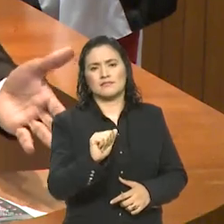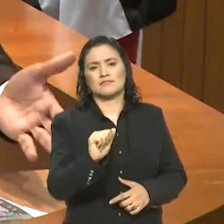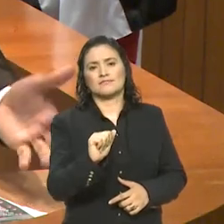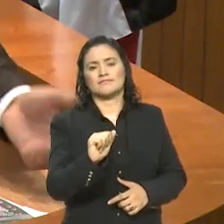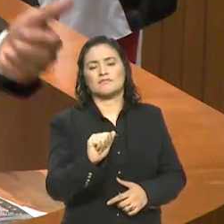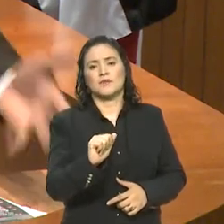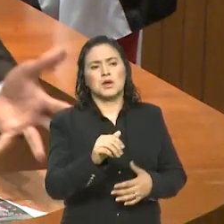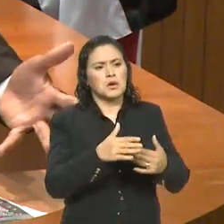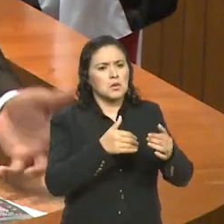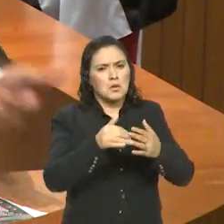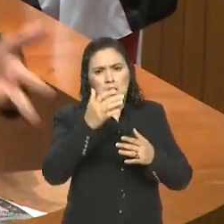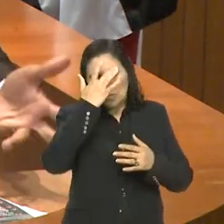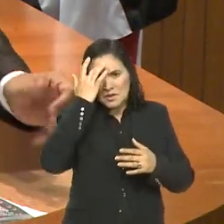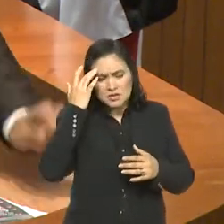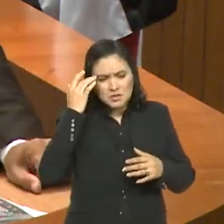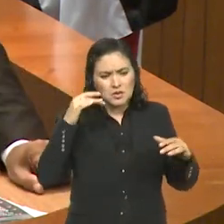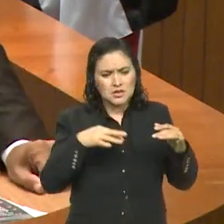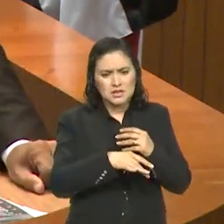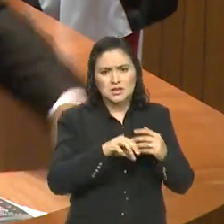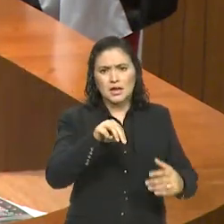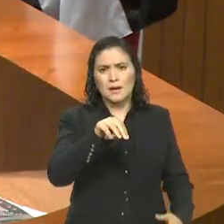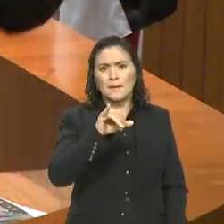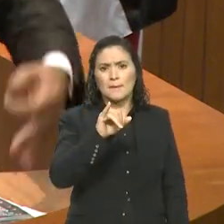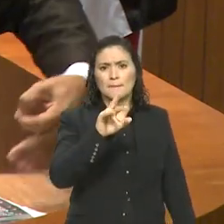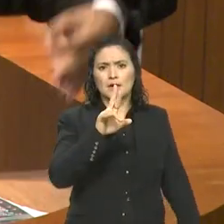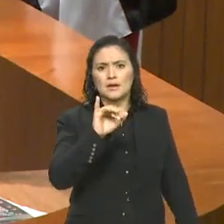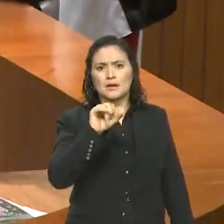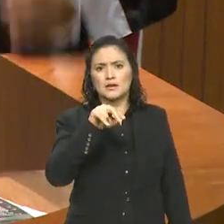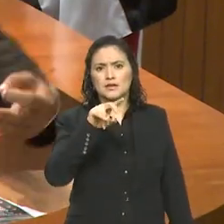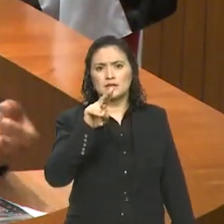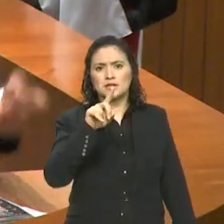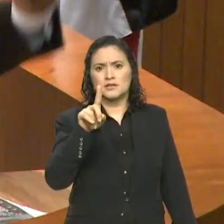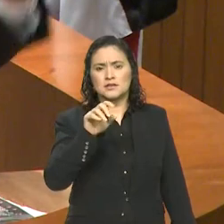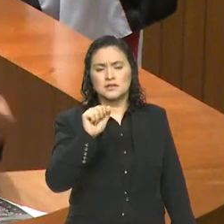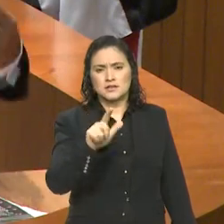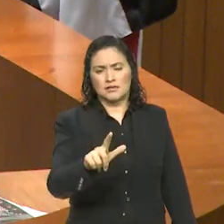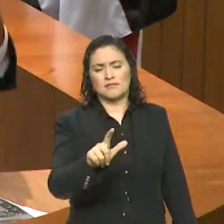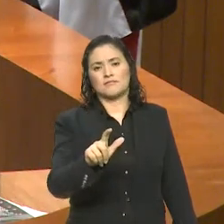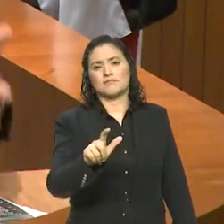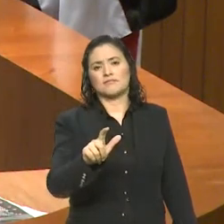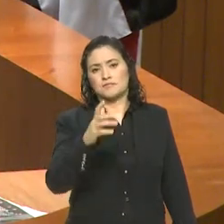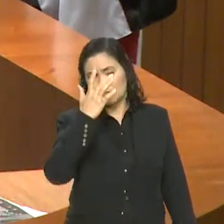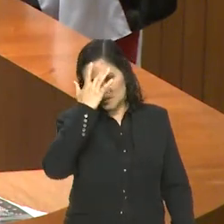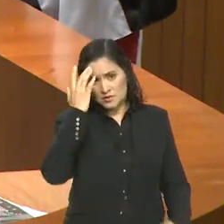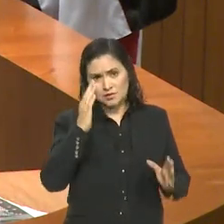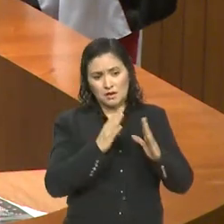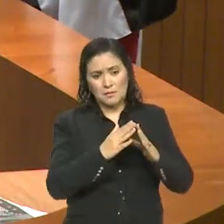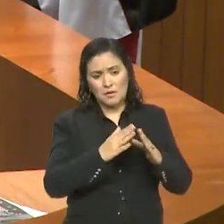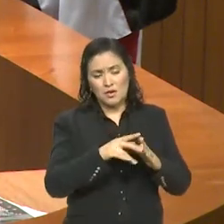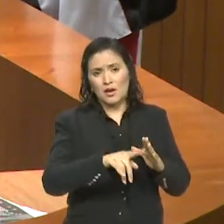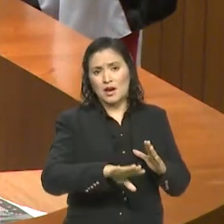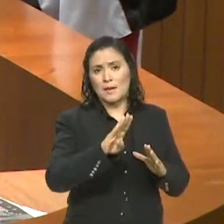Qualquer morador na cidade de Mirizal. Qualquer morador da cidade da Baixada.